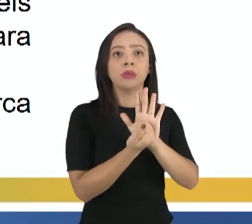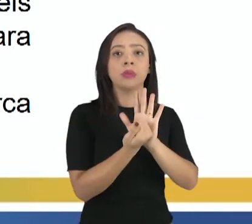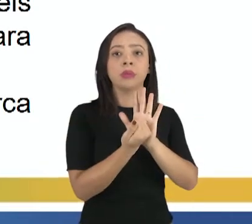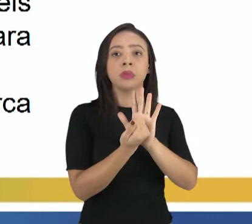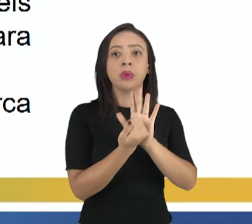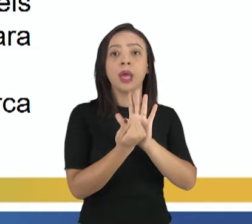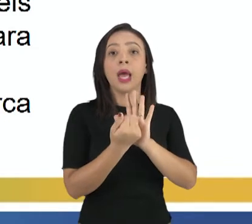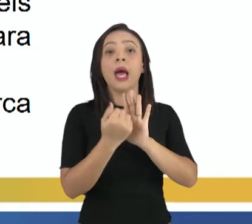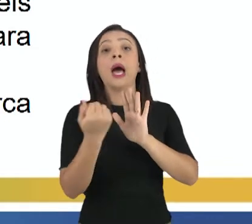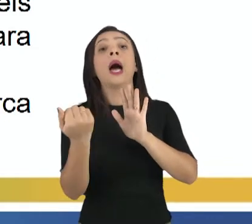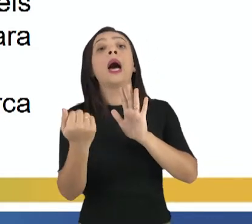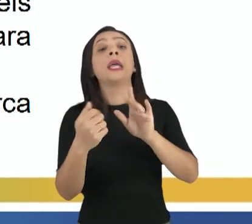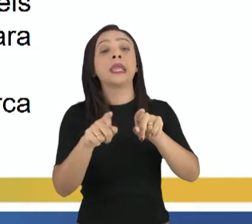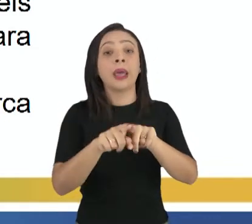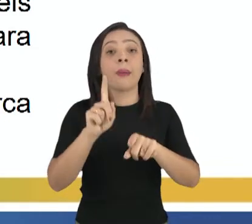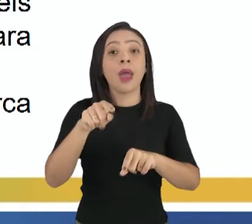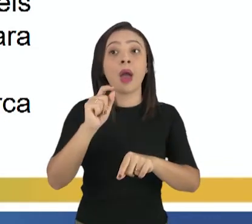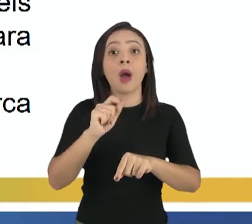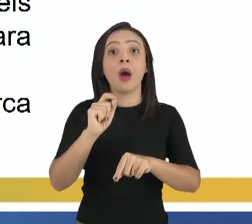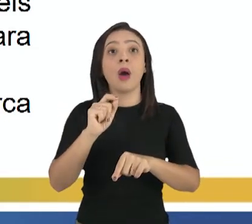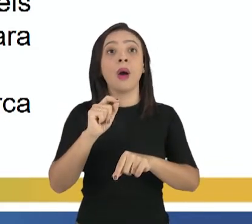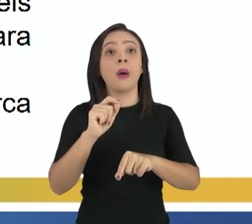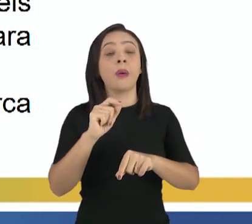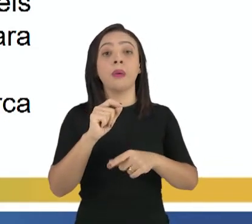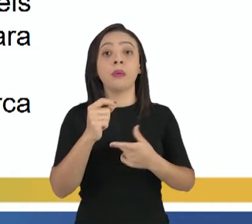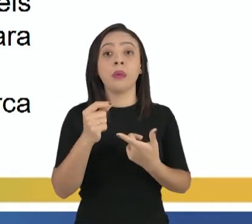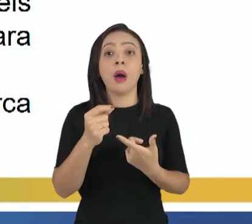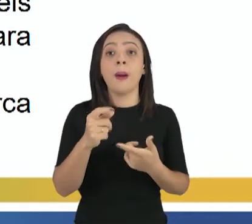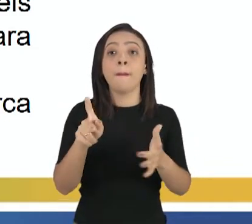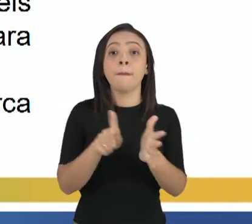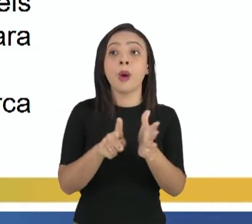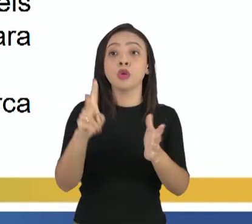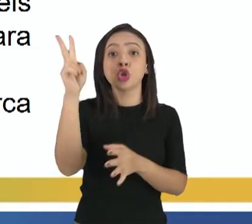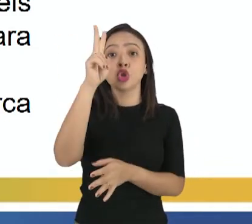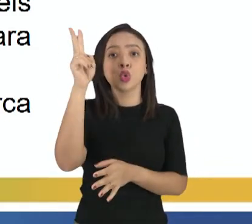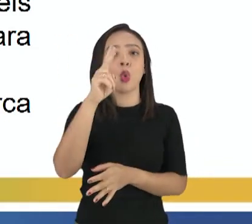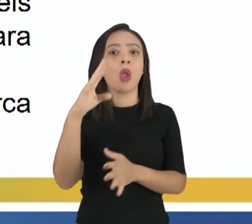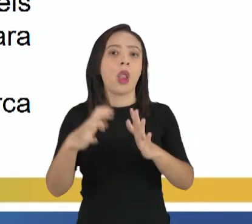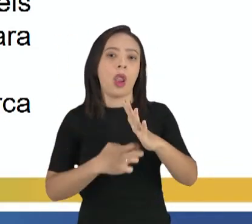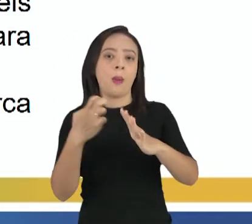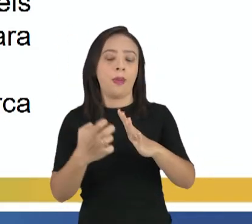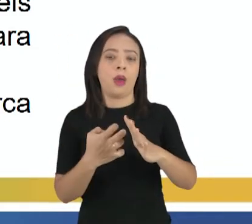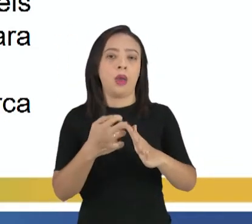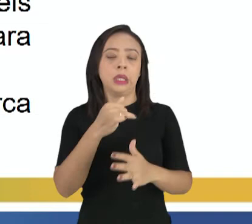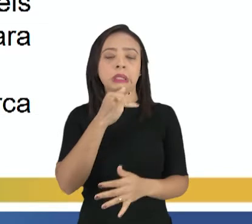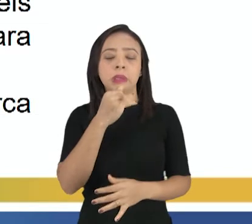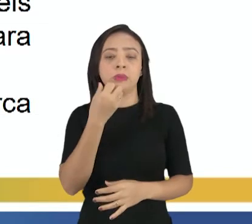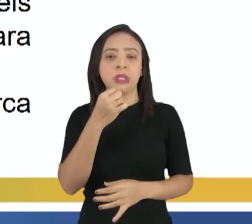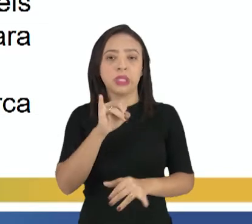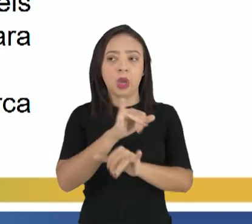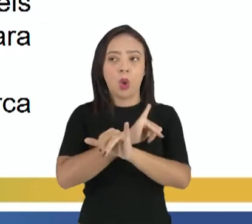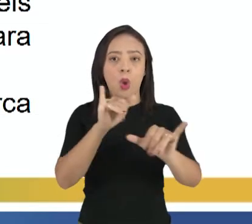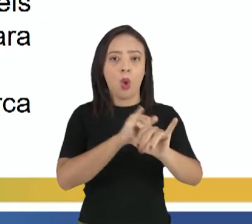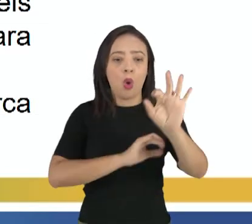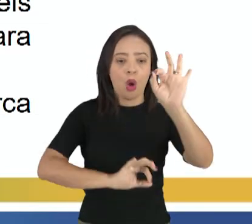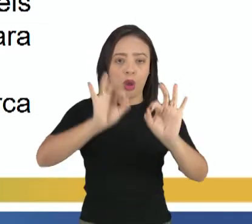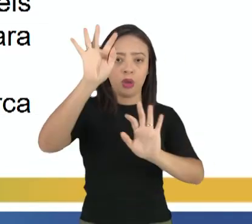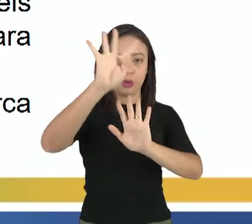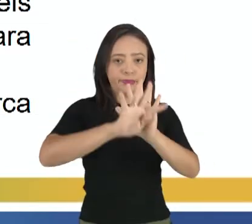sua personalidade. Quando você faz uma propaganda, de modo geral, quando você constrói um